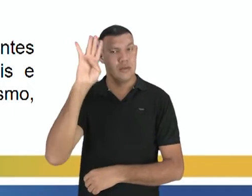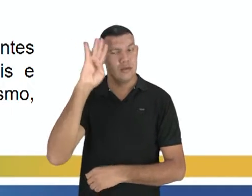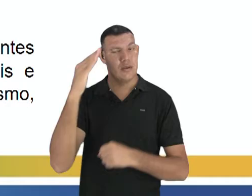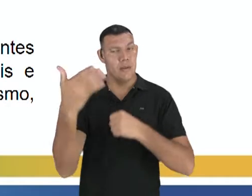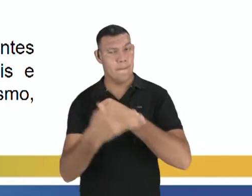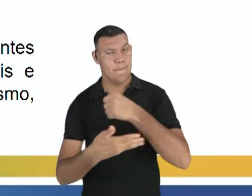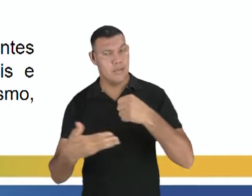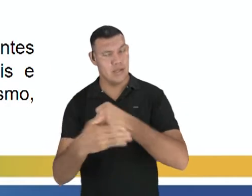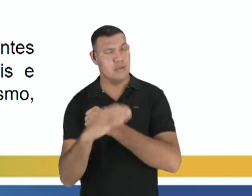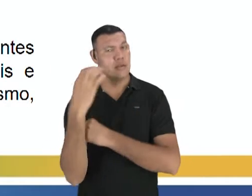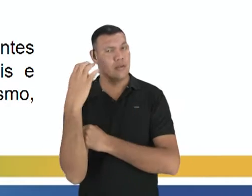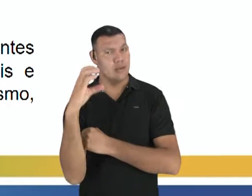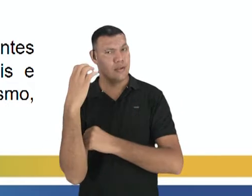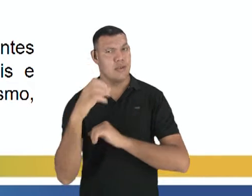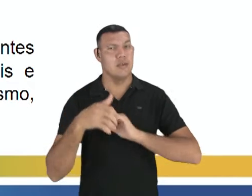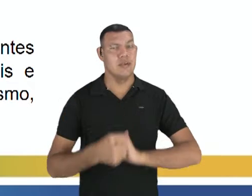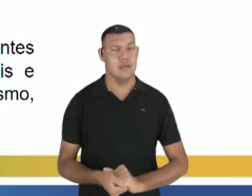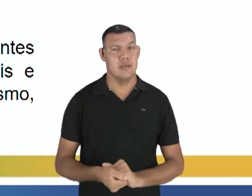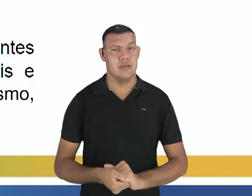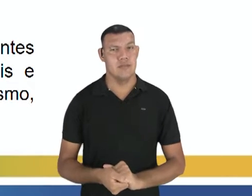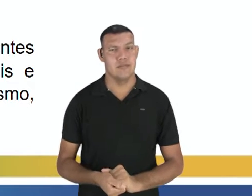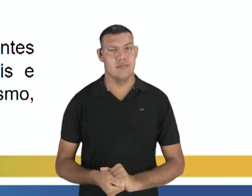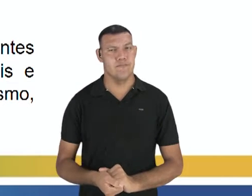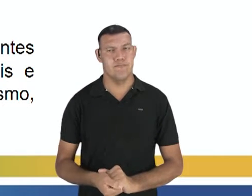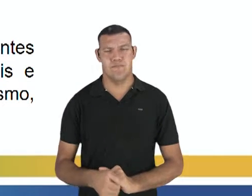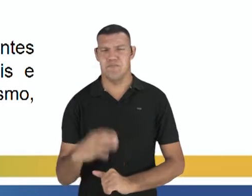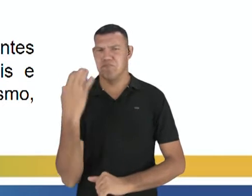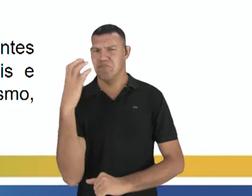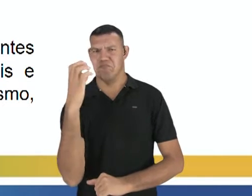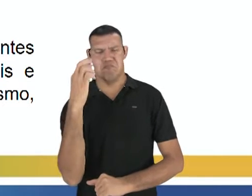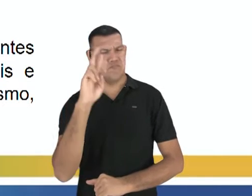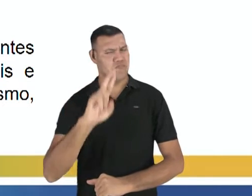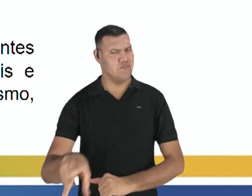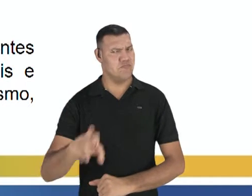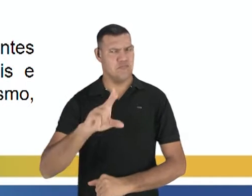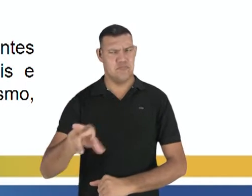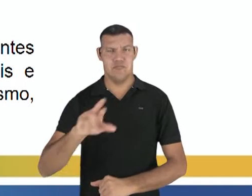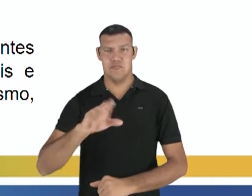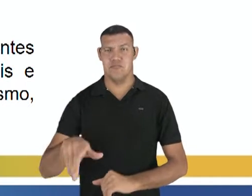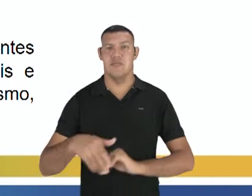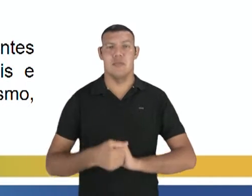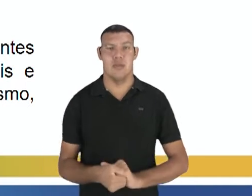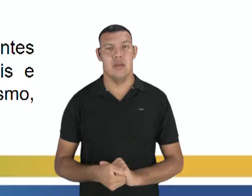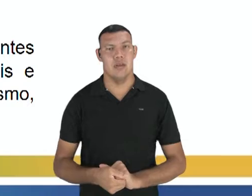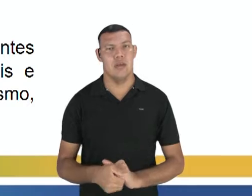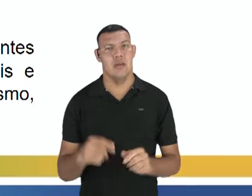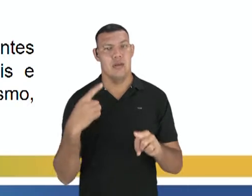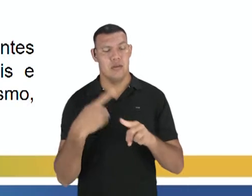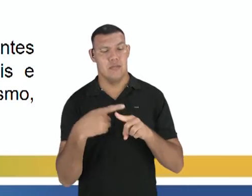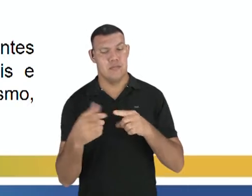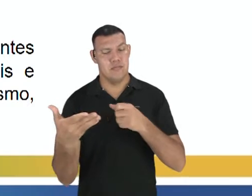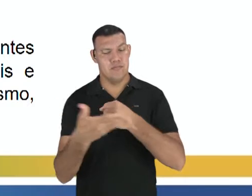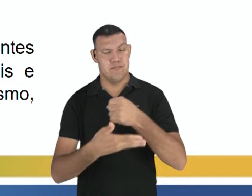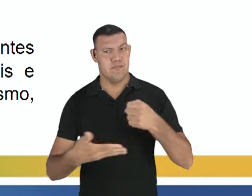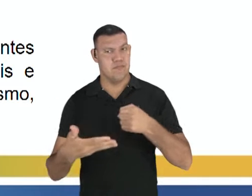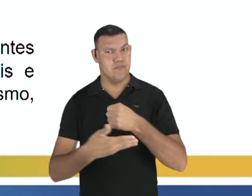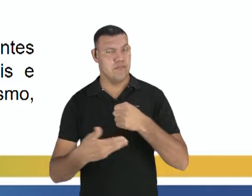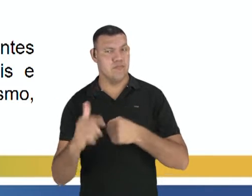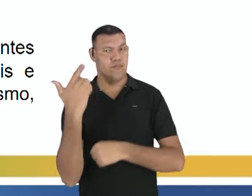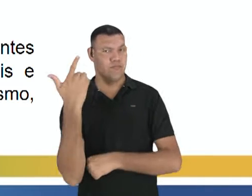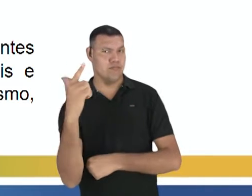ciência, elas são teorias não científicas, não fundamentadas em uma base